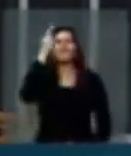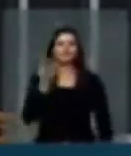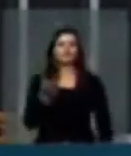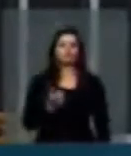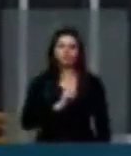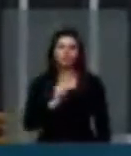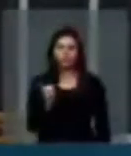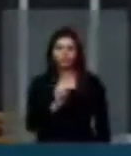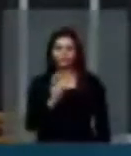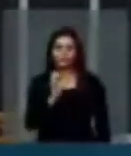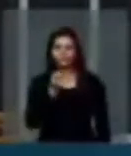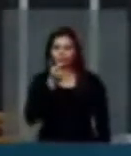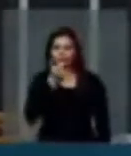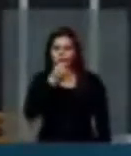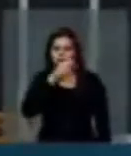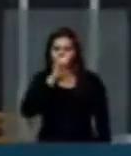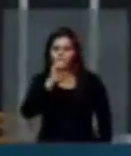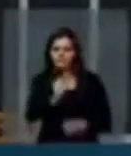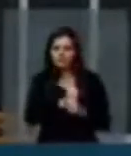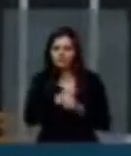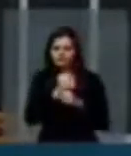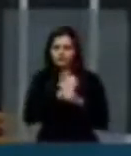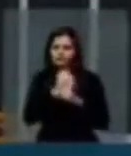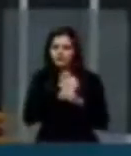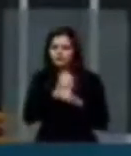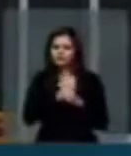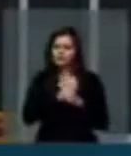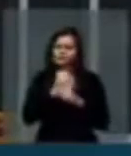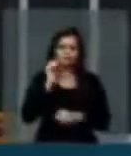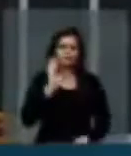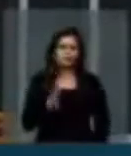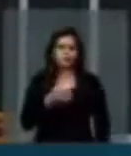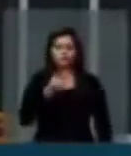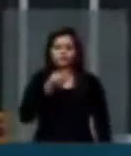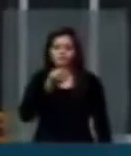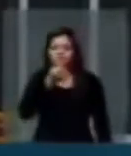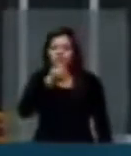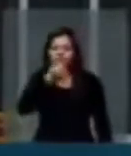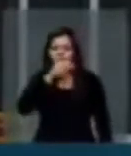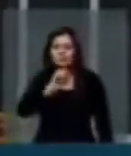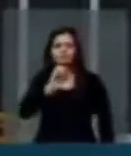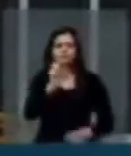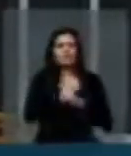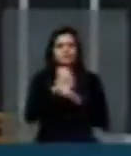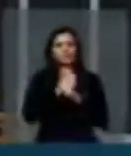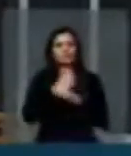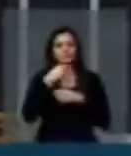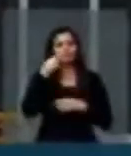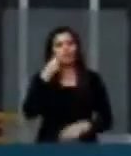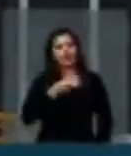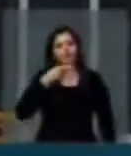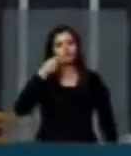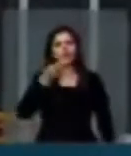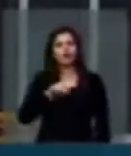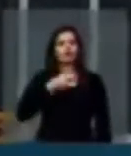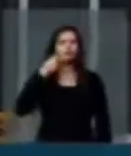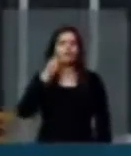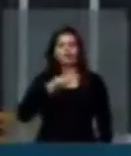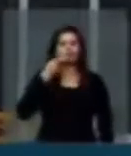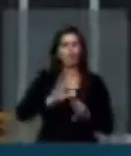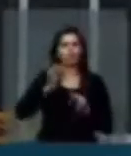quando já assumiram há quase 10 anos. Há quase 10 anos a mesma ladainha